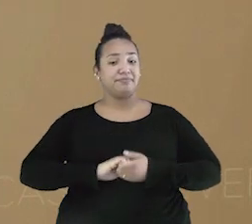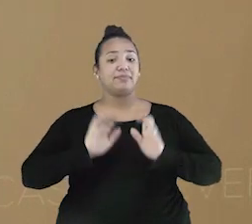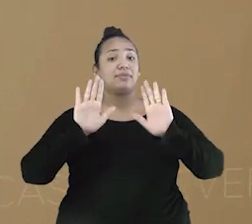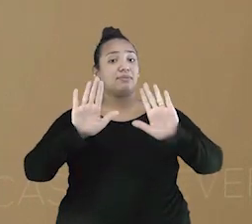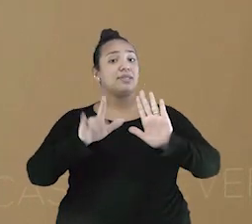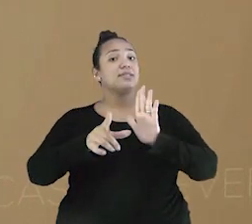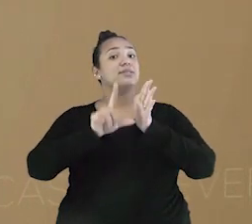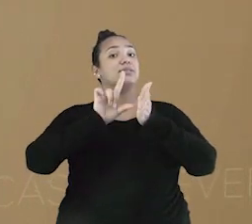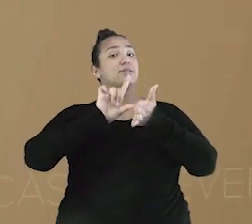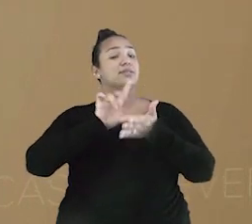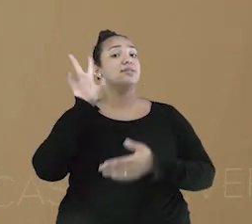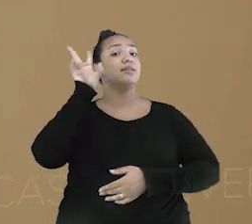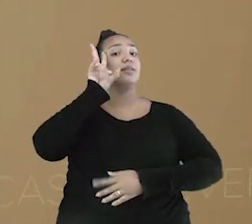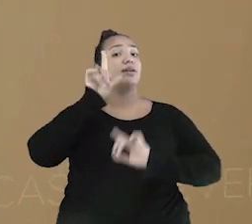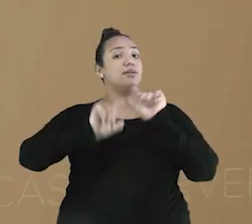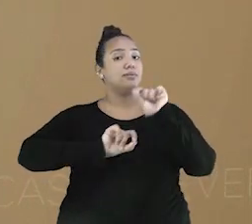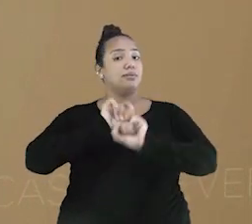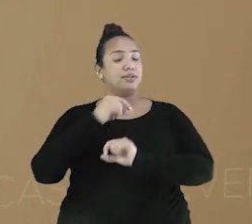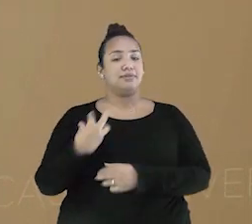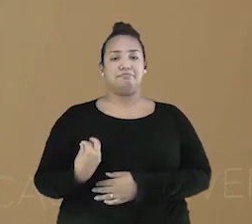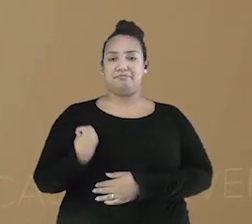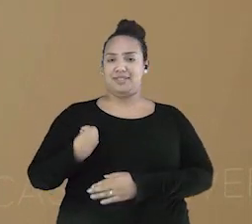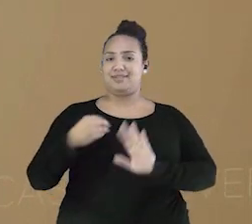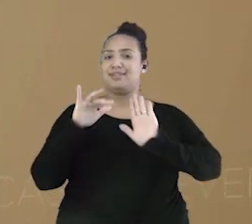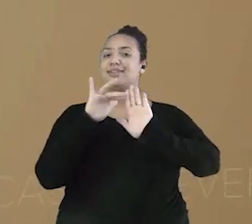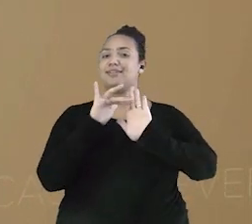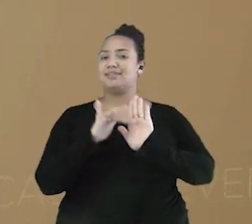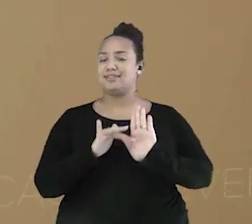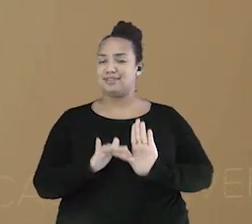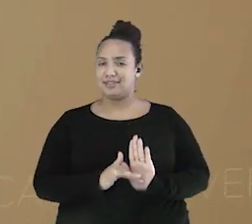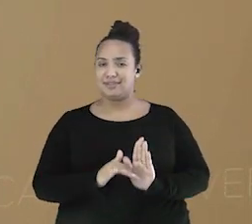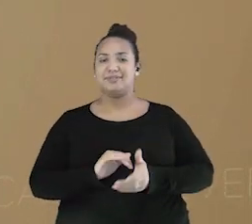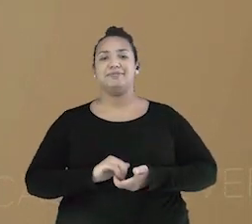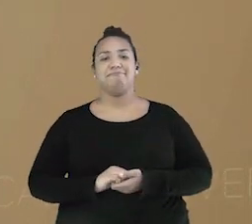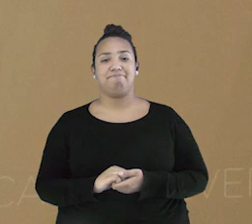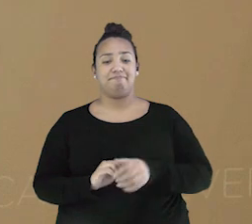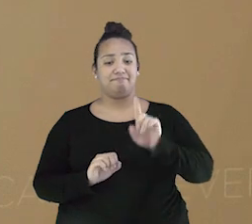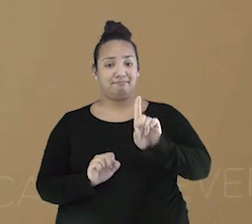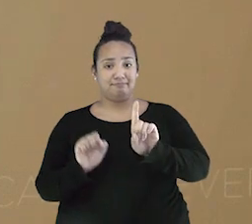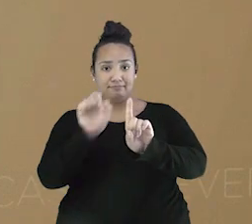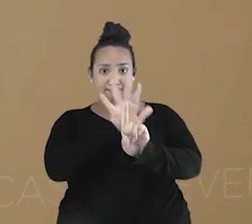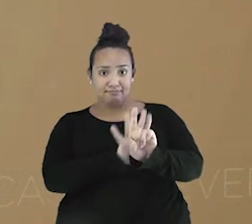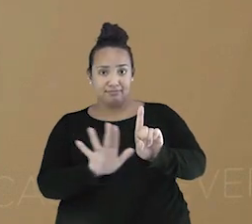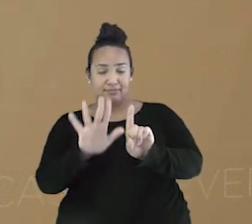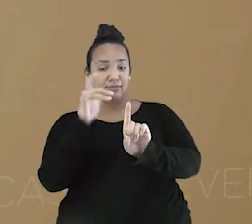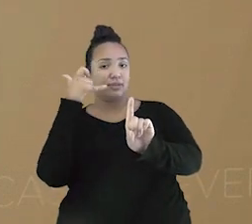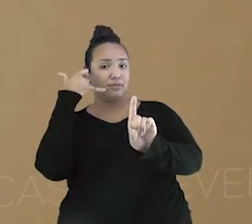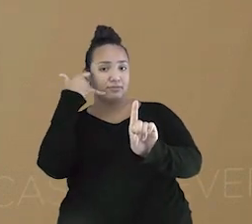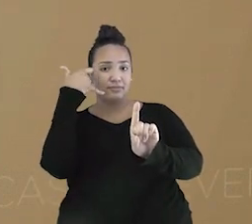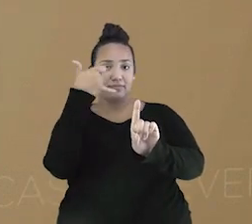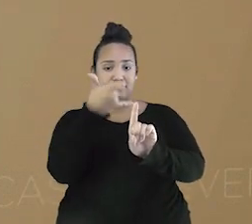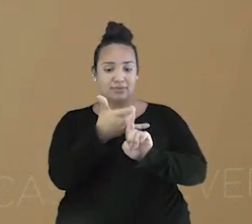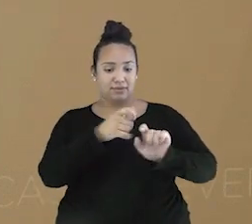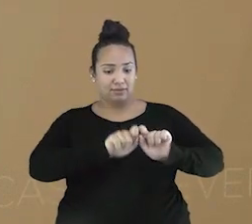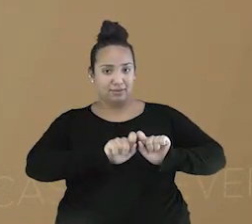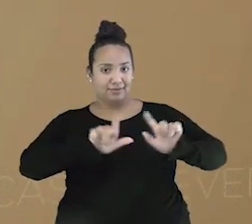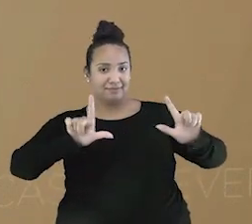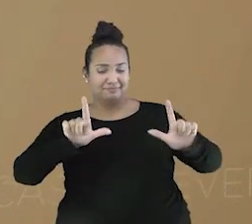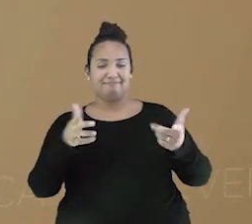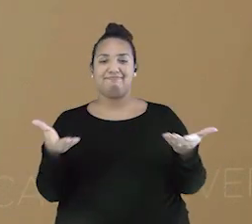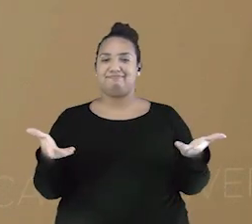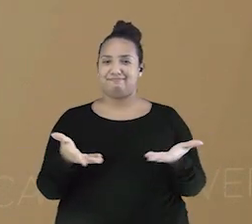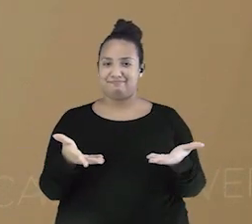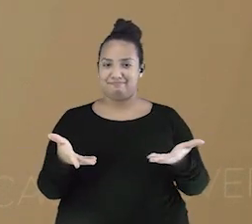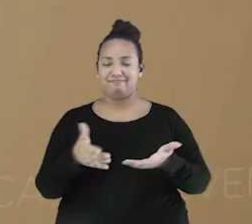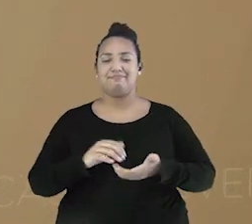de tudo, não esqueça de marcar a sua presença em nossa aula, apontando a câmera do seu celular para o QR Code que aparece aí